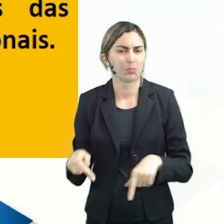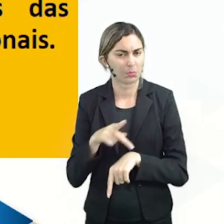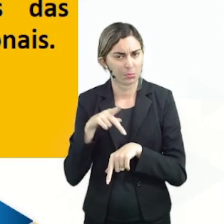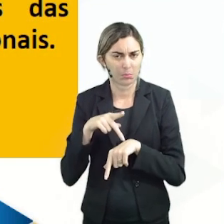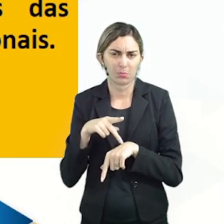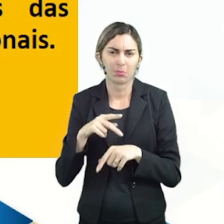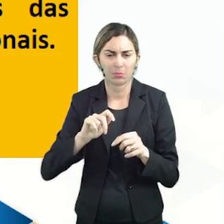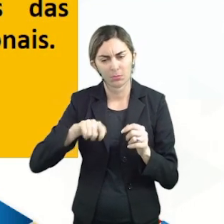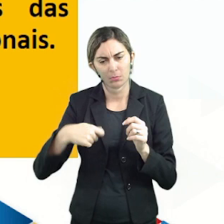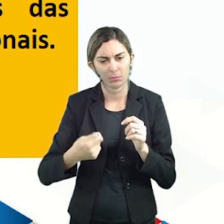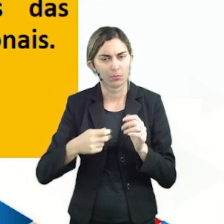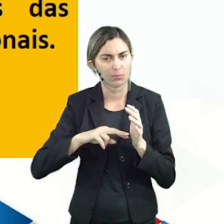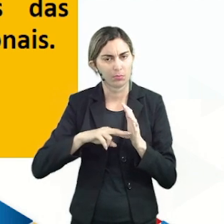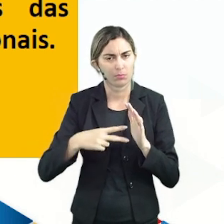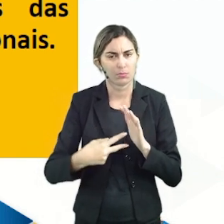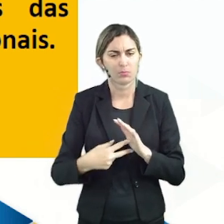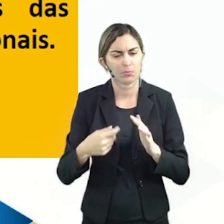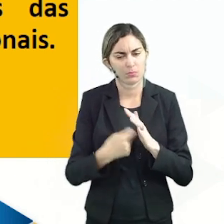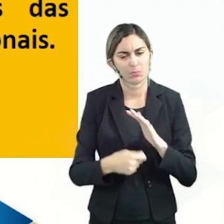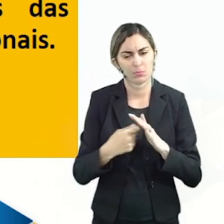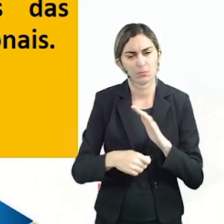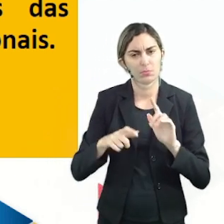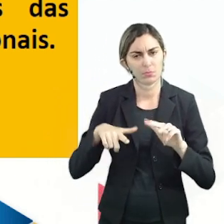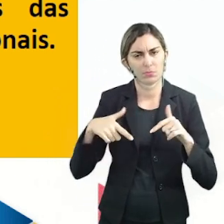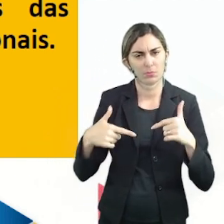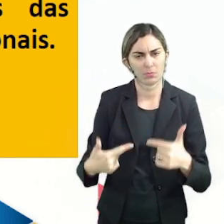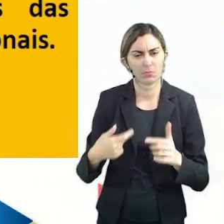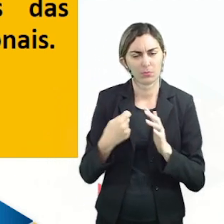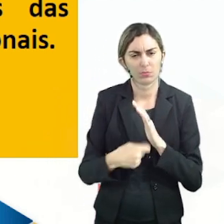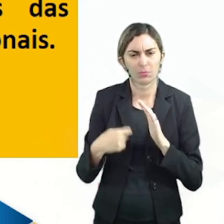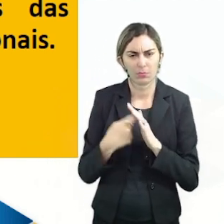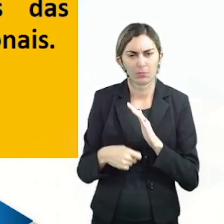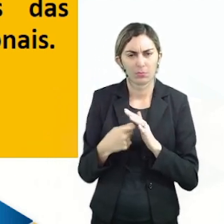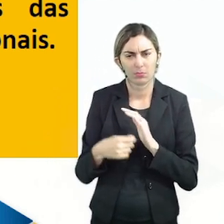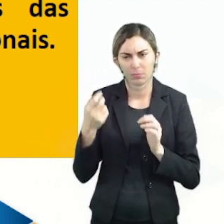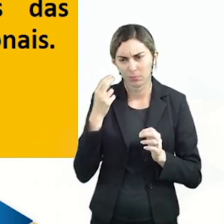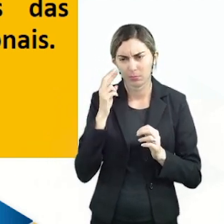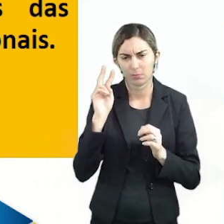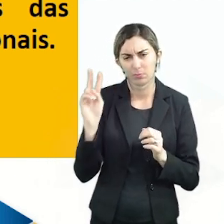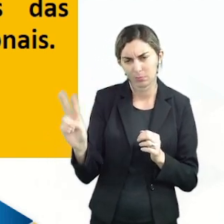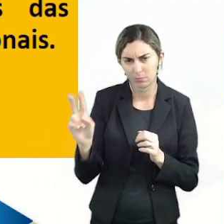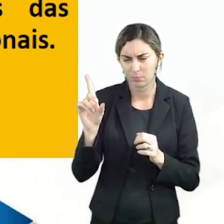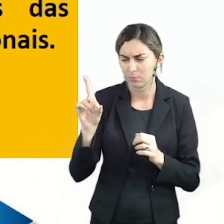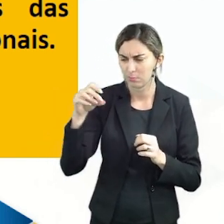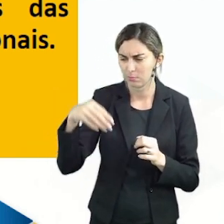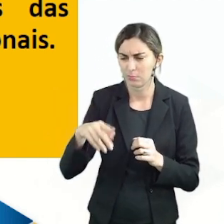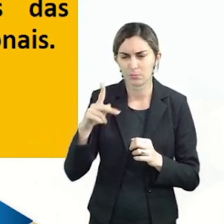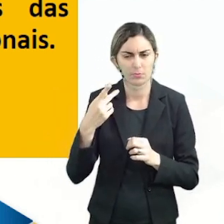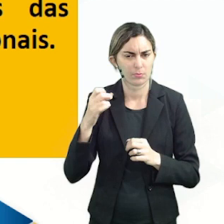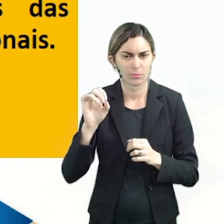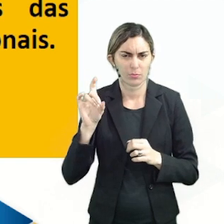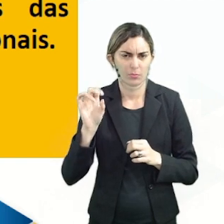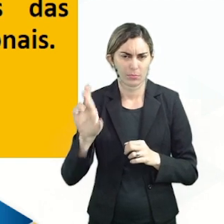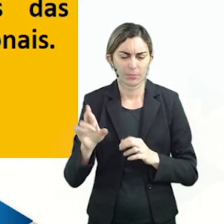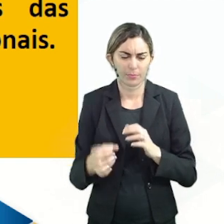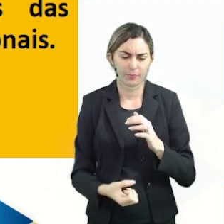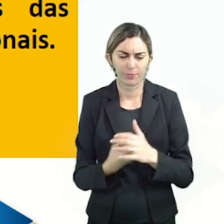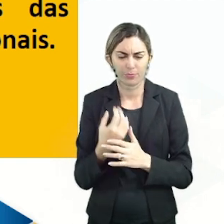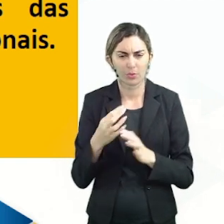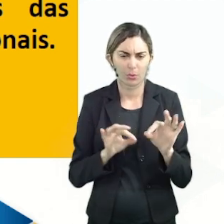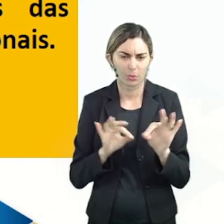é sinônimo de luta, de resistência. Vejam só, Dom Helder Câmara criou